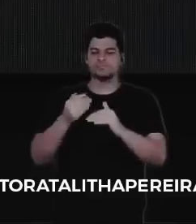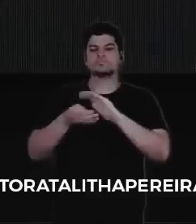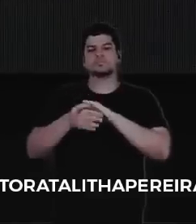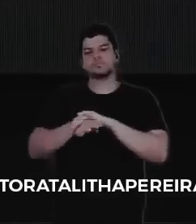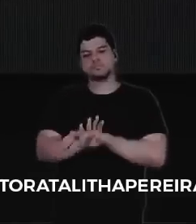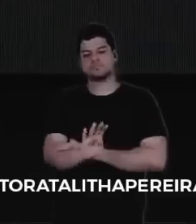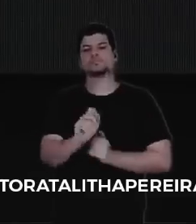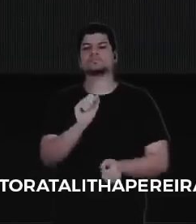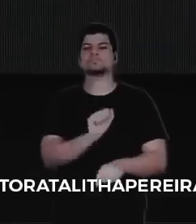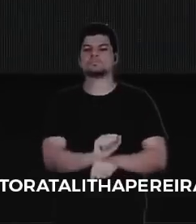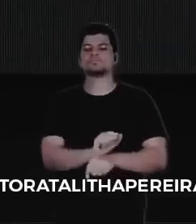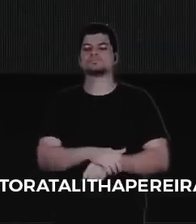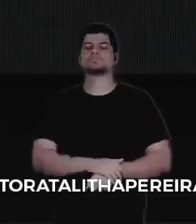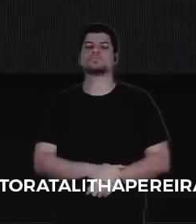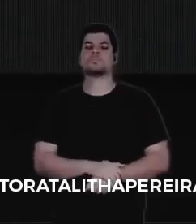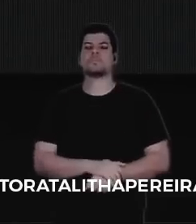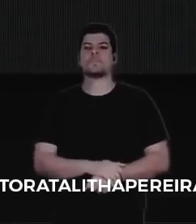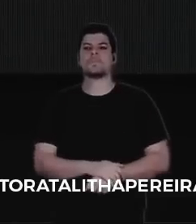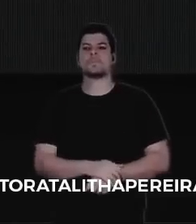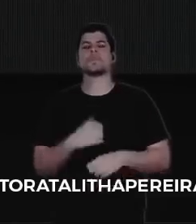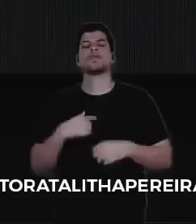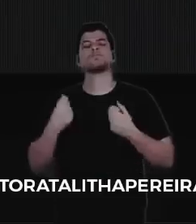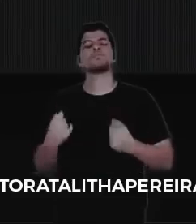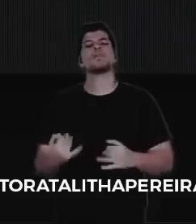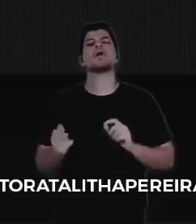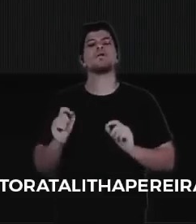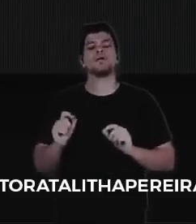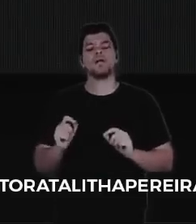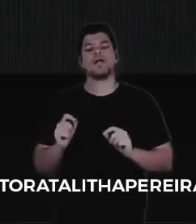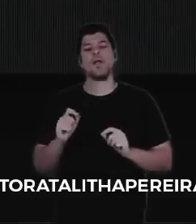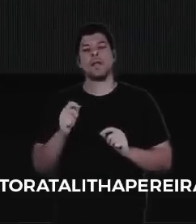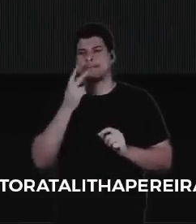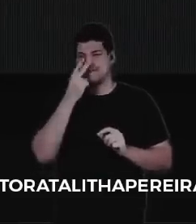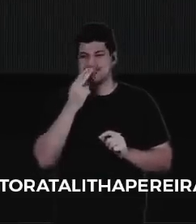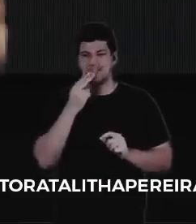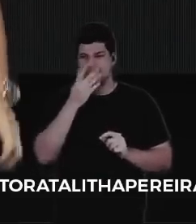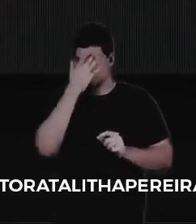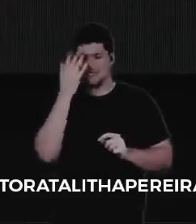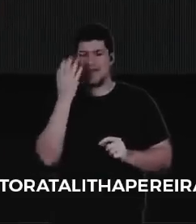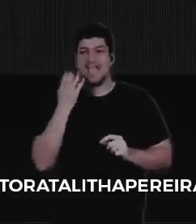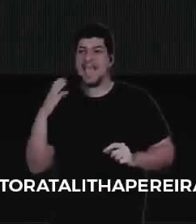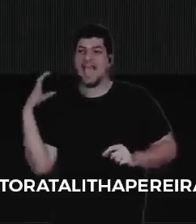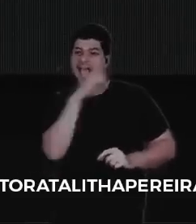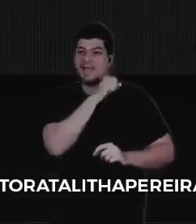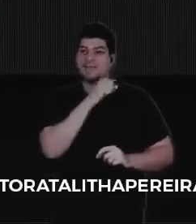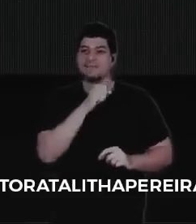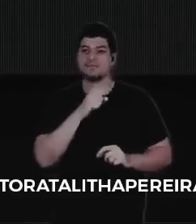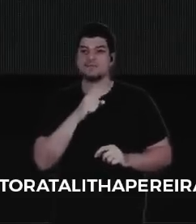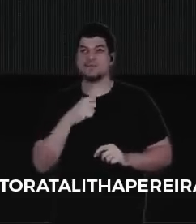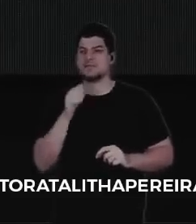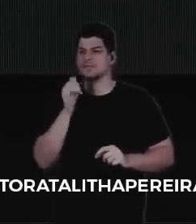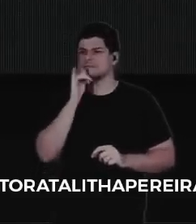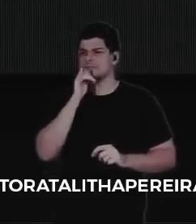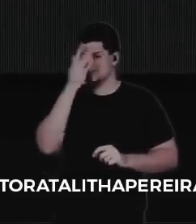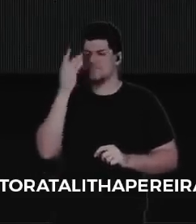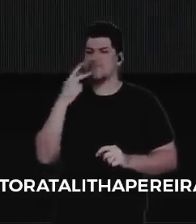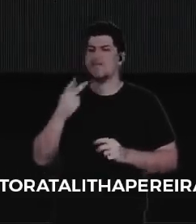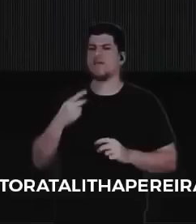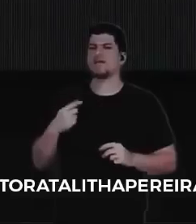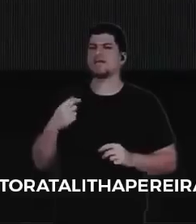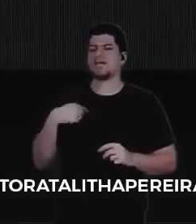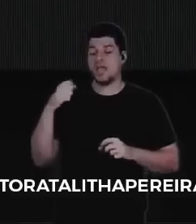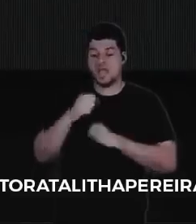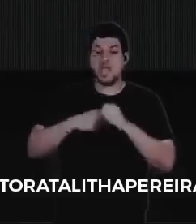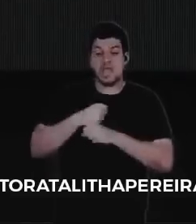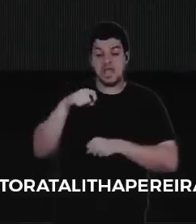que eu quero mostrar para você é que não vai ser de uma hora para outra. Porque tem gente que todo ano diz assim: esse ano eu emagreço. Não, esse ano eu vou.